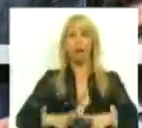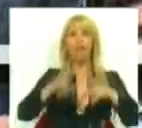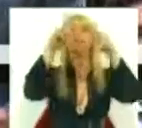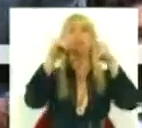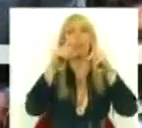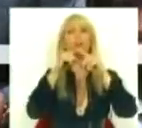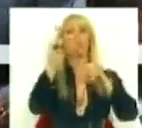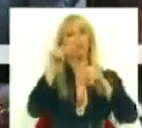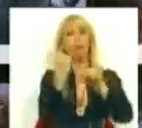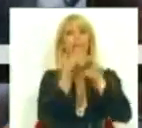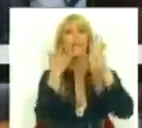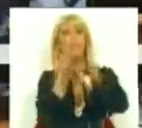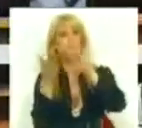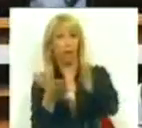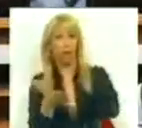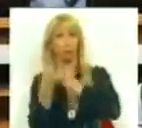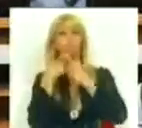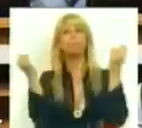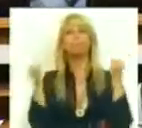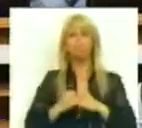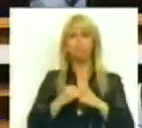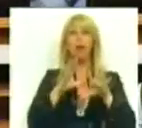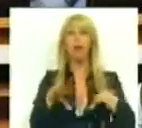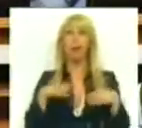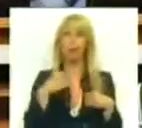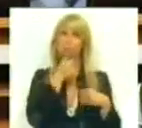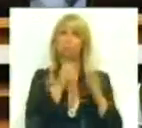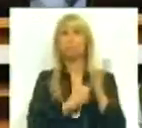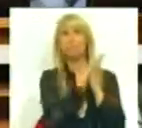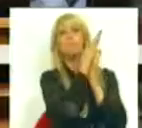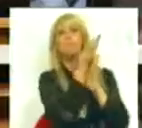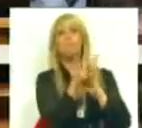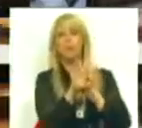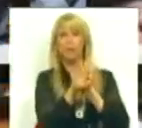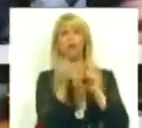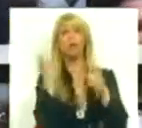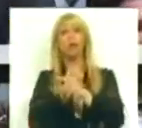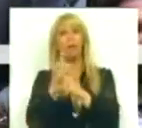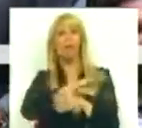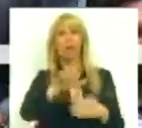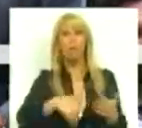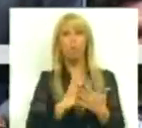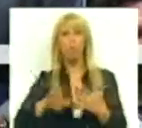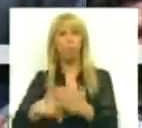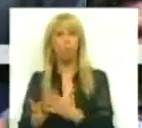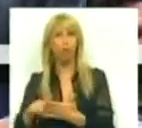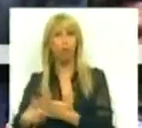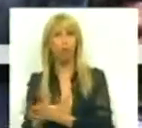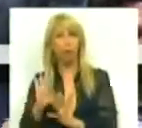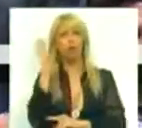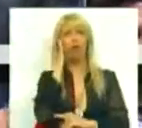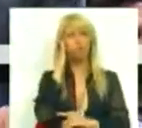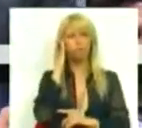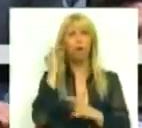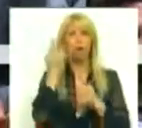um pacto que vem adotar várias medidas e várias propostas que foram sendo trabalhadas há mais